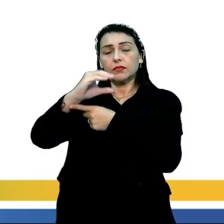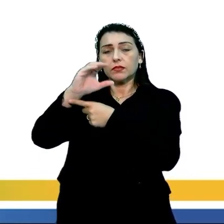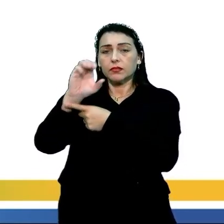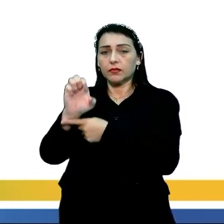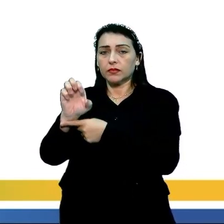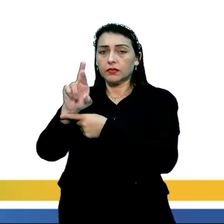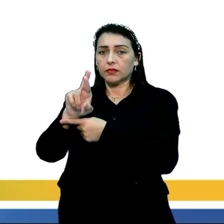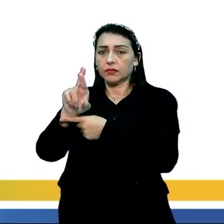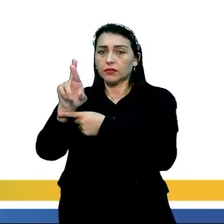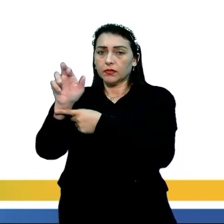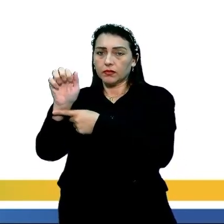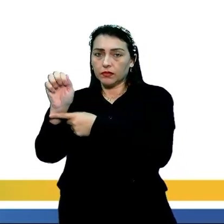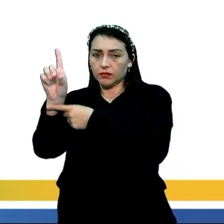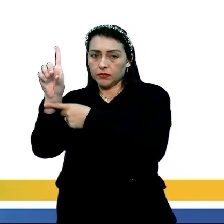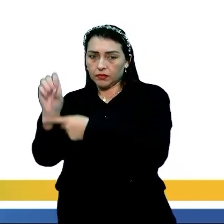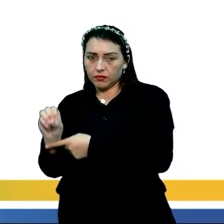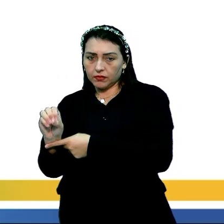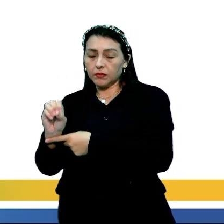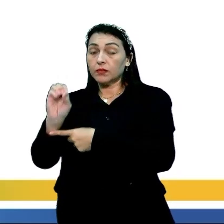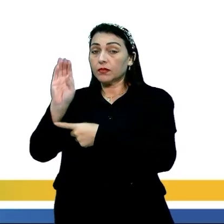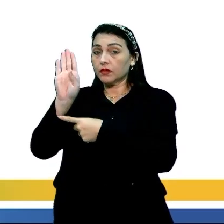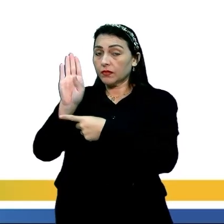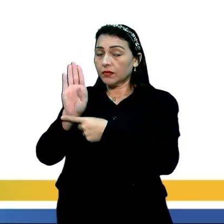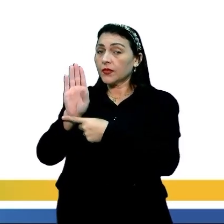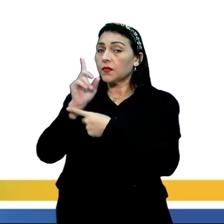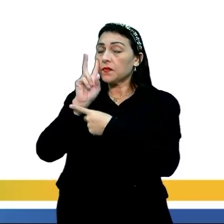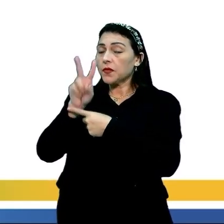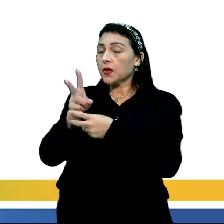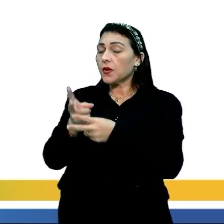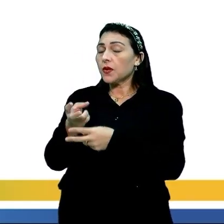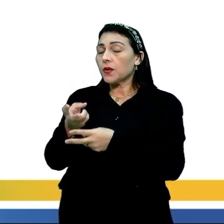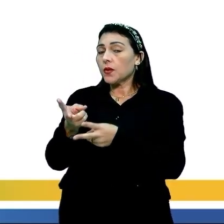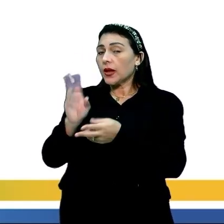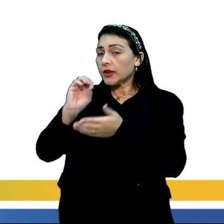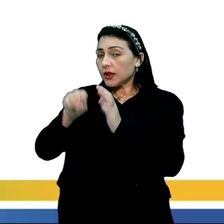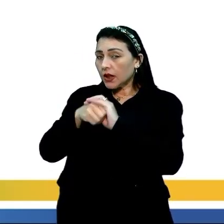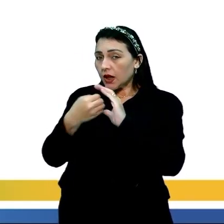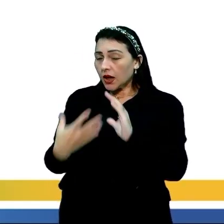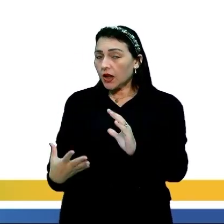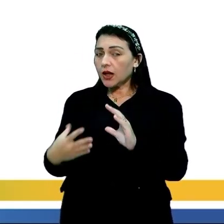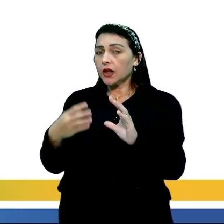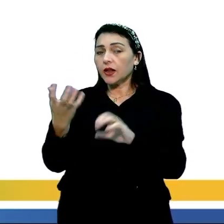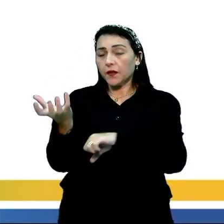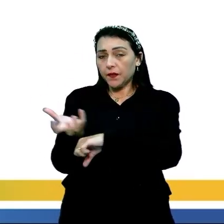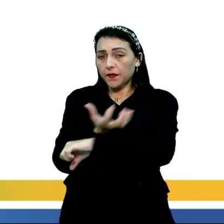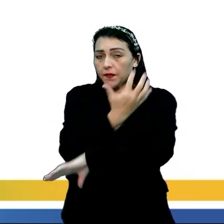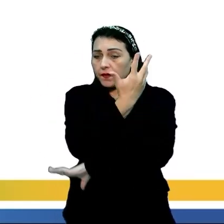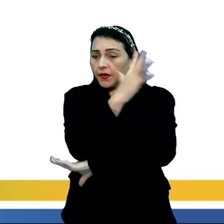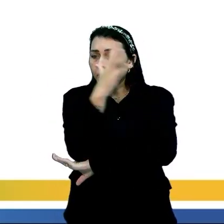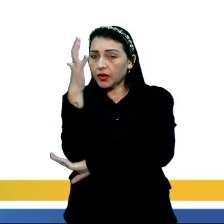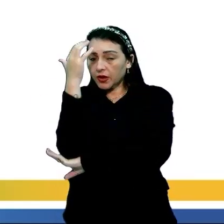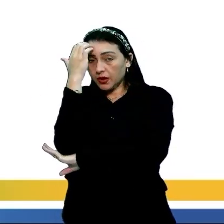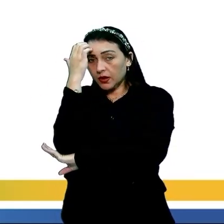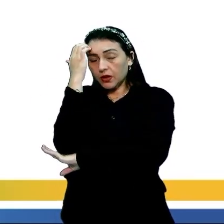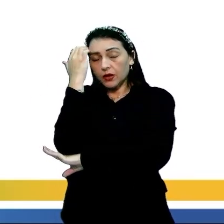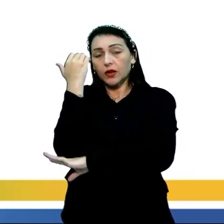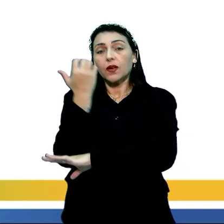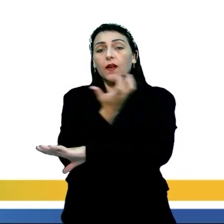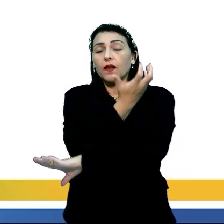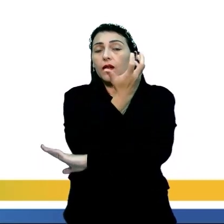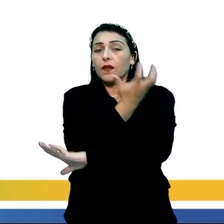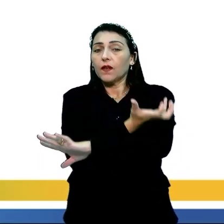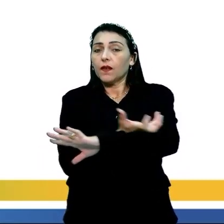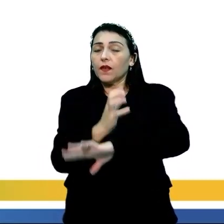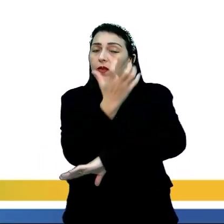brasileiro? Será a região do Cerrado? A gente viu, por exemplo, as características da vegetação do Cerrado, que é uma vegetação